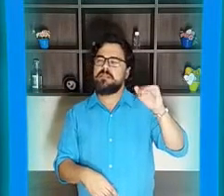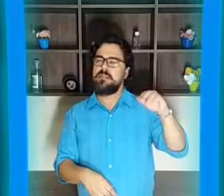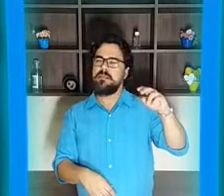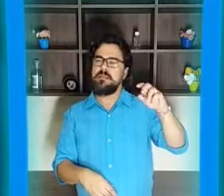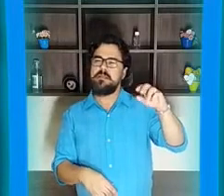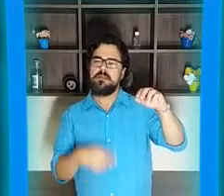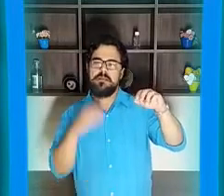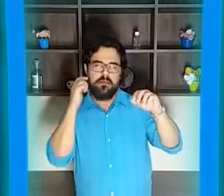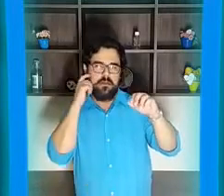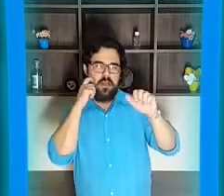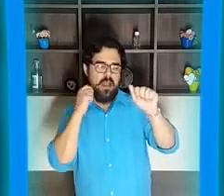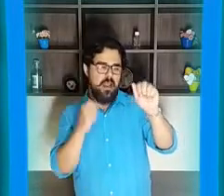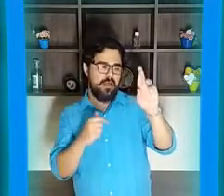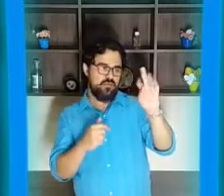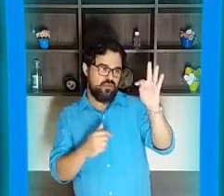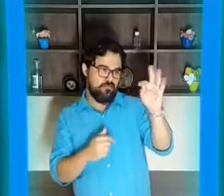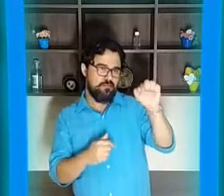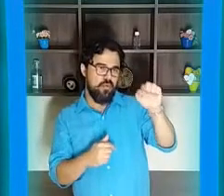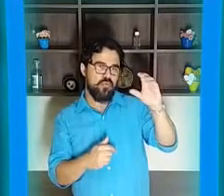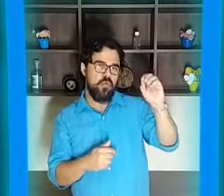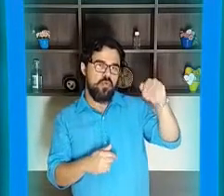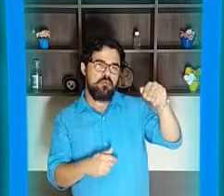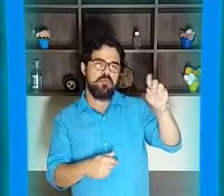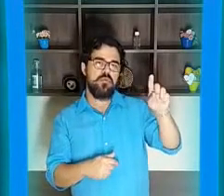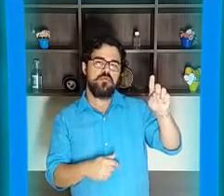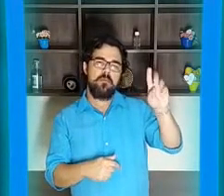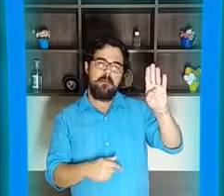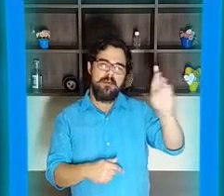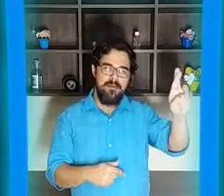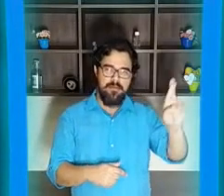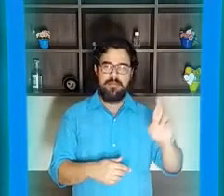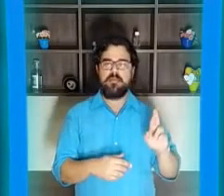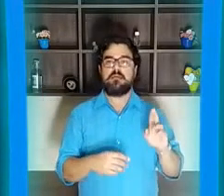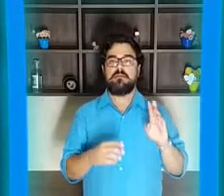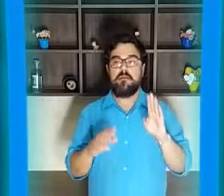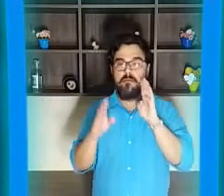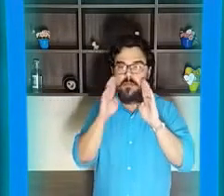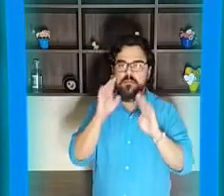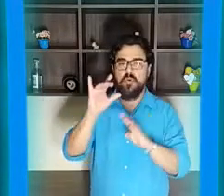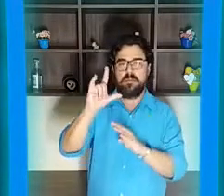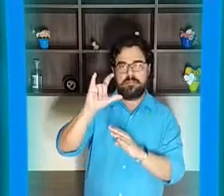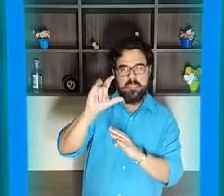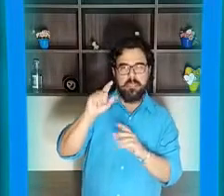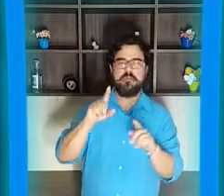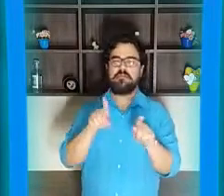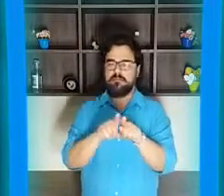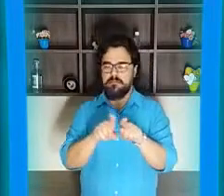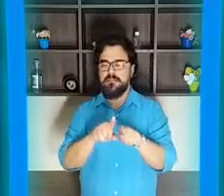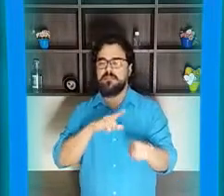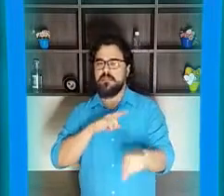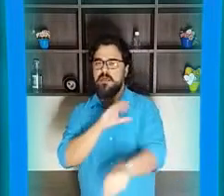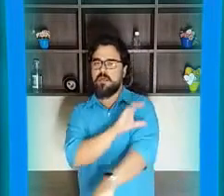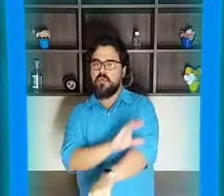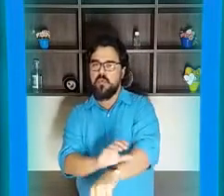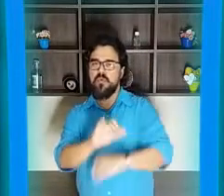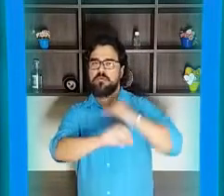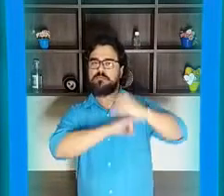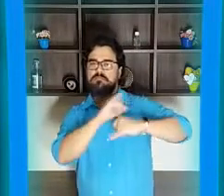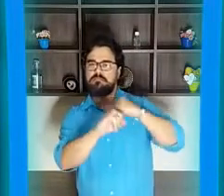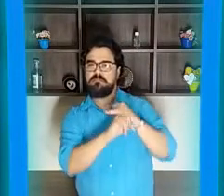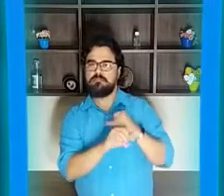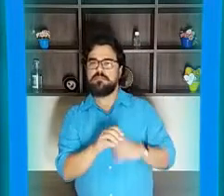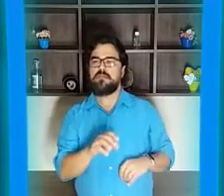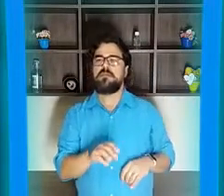a gente, inclusive, a gente está com alguns cursos online também, está rolando os workshops, vai abrir umas